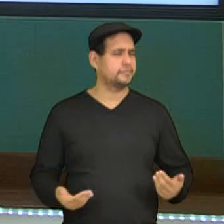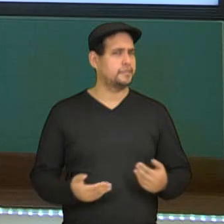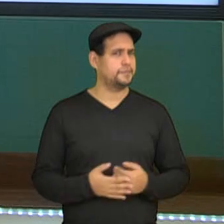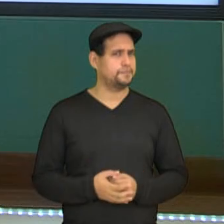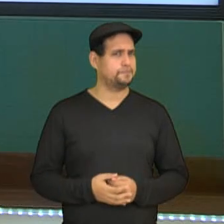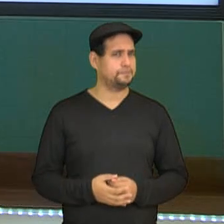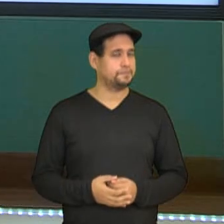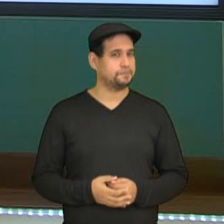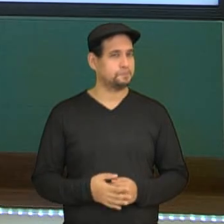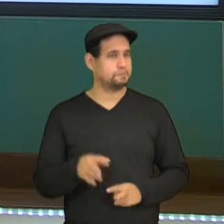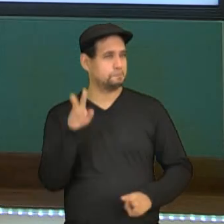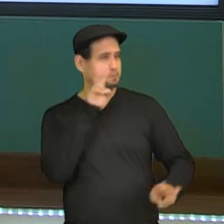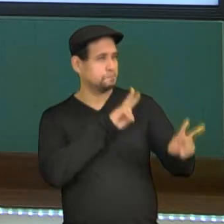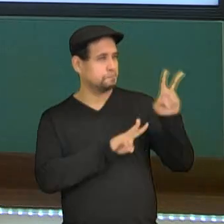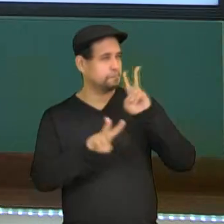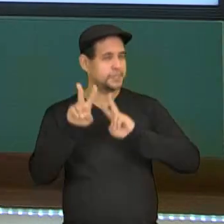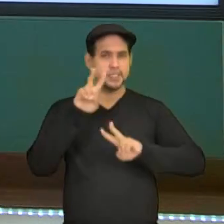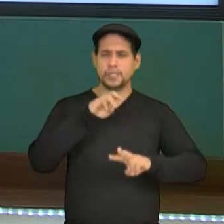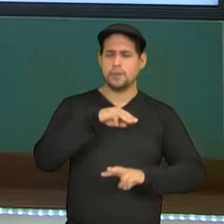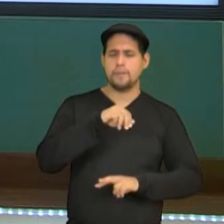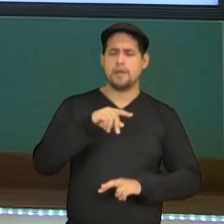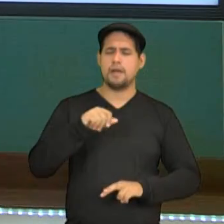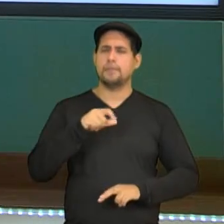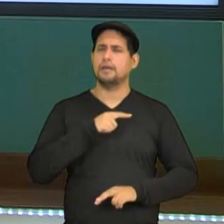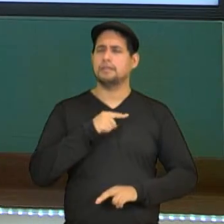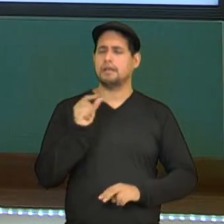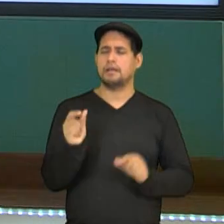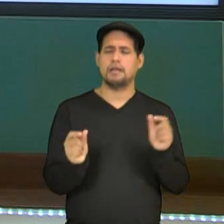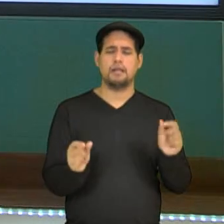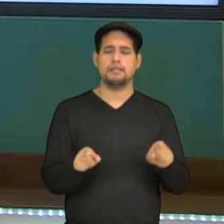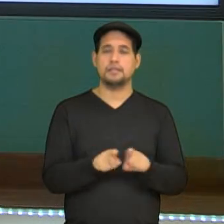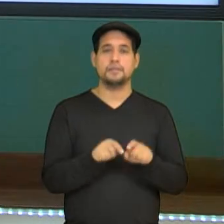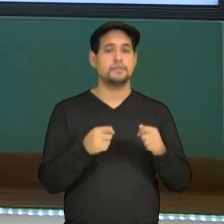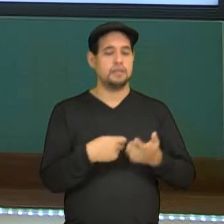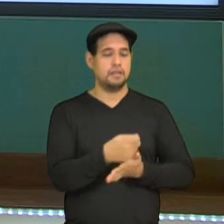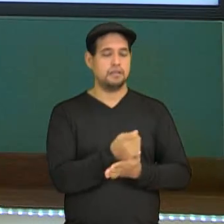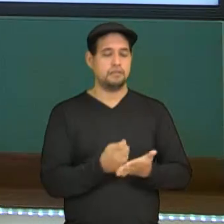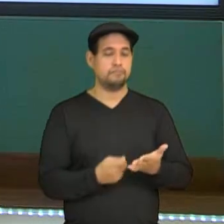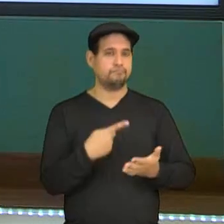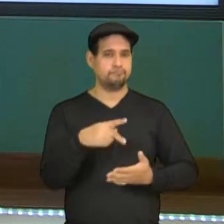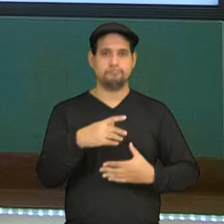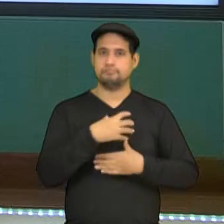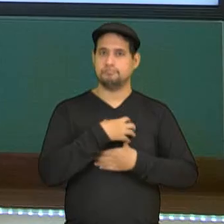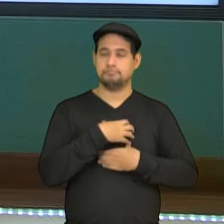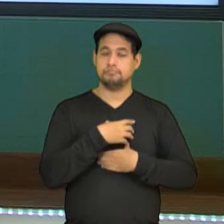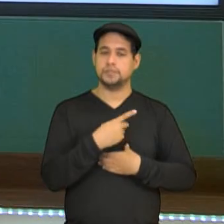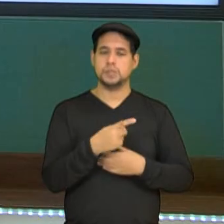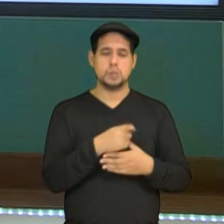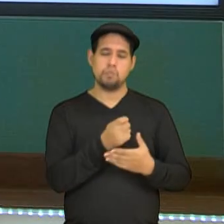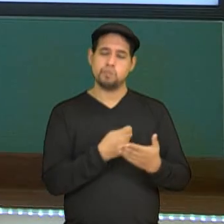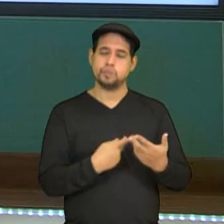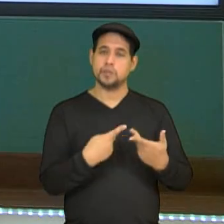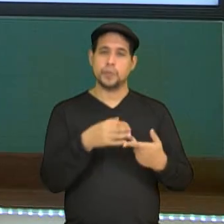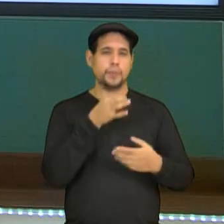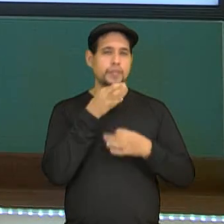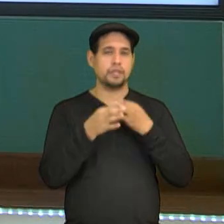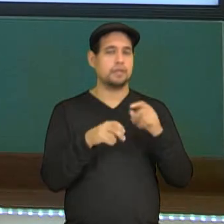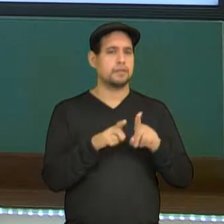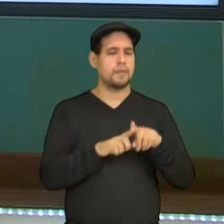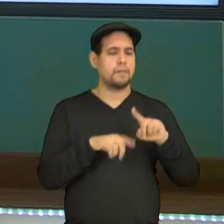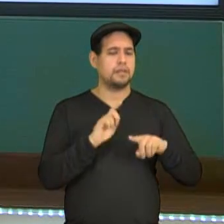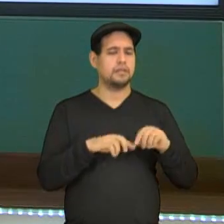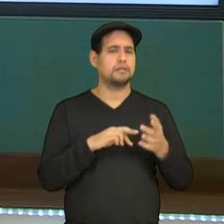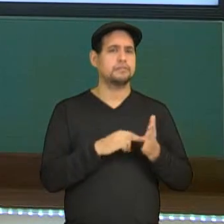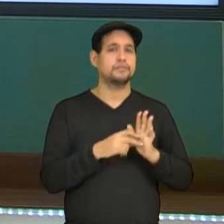Então, alunos, olhando o mapa e tendo essa caracterização de que você deve escrever da sua forma, da sua formatação, para que esse